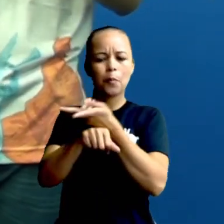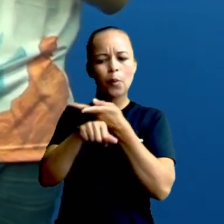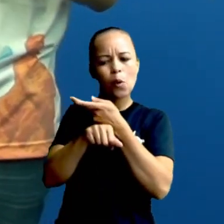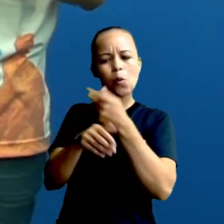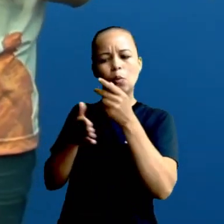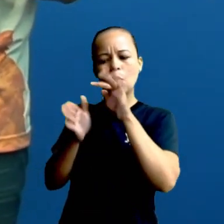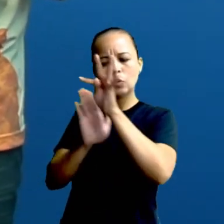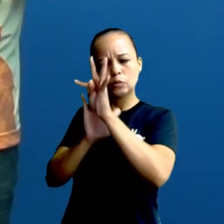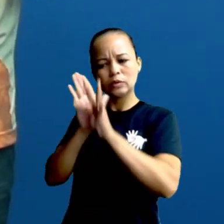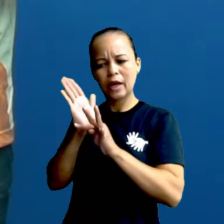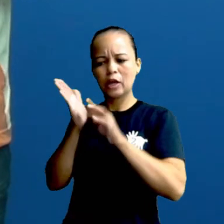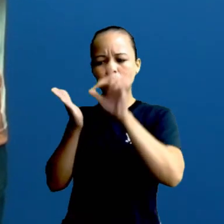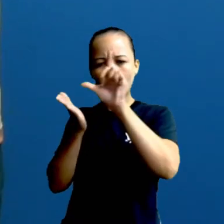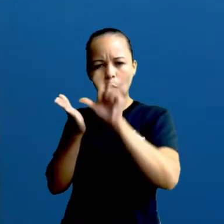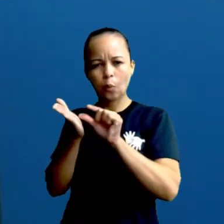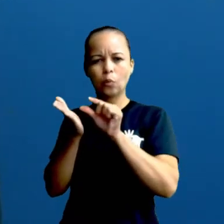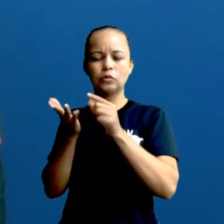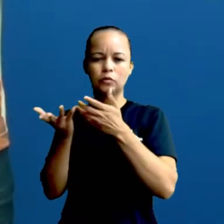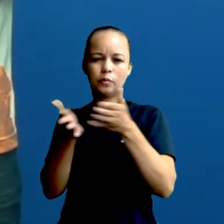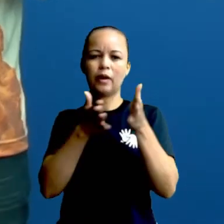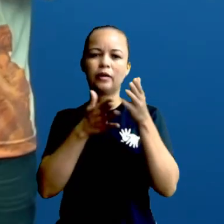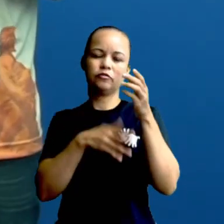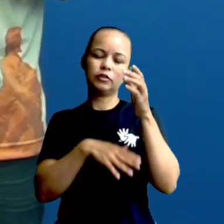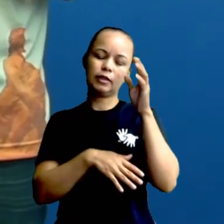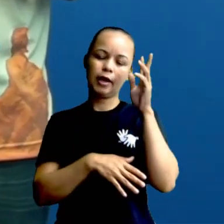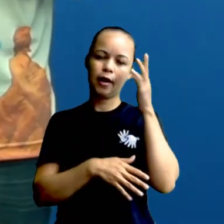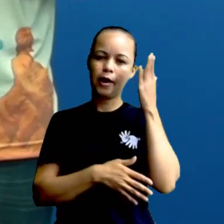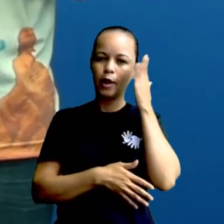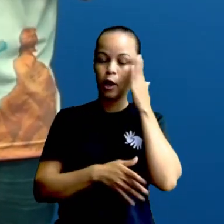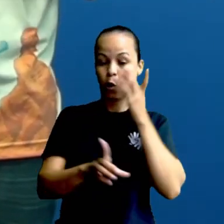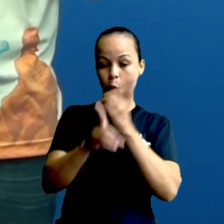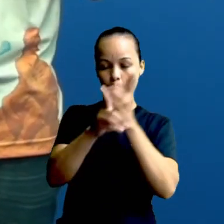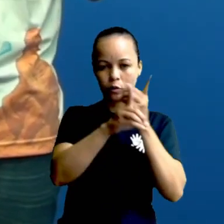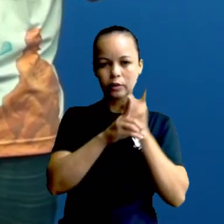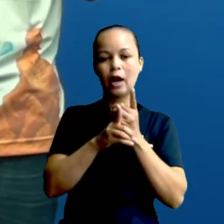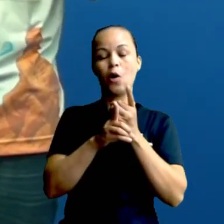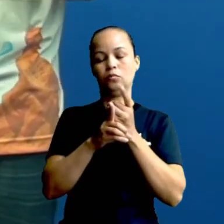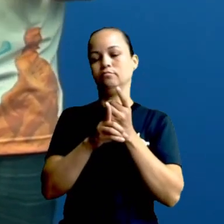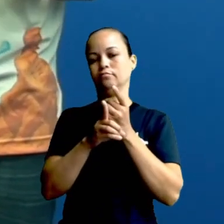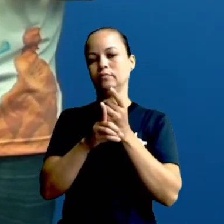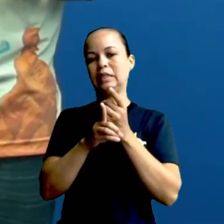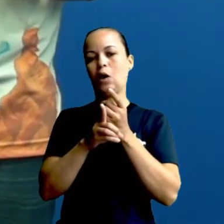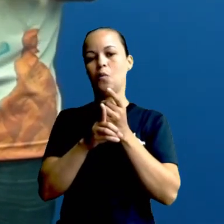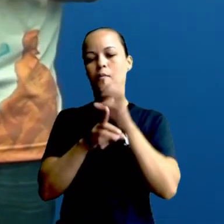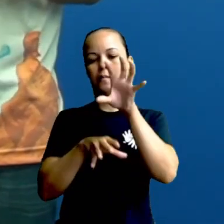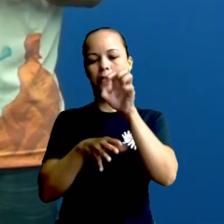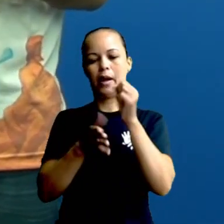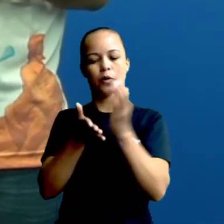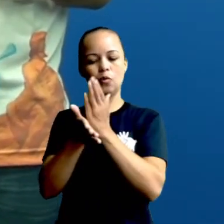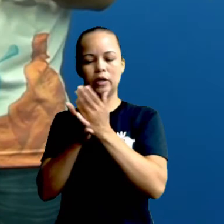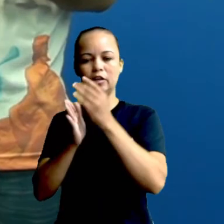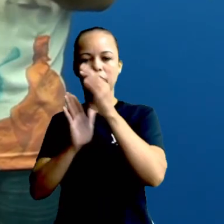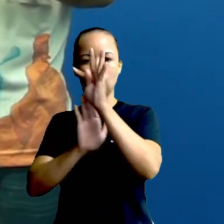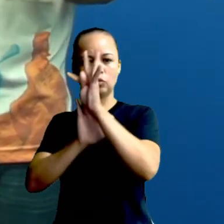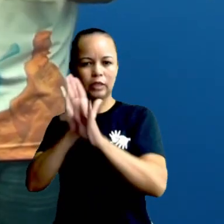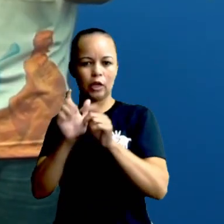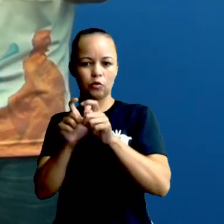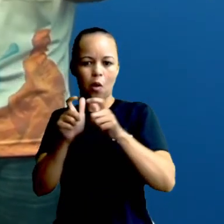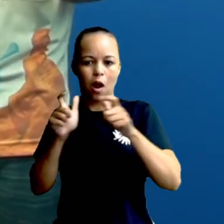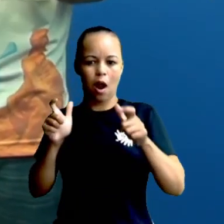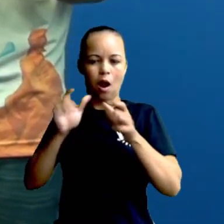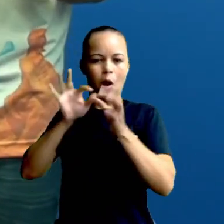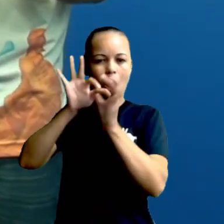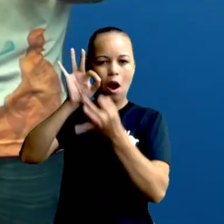texto que não seja um texto curto que vai ser mais difícil de você encontrar um texto mais longo ou um livro que você tenha na sua casa